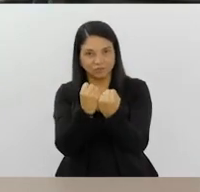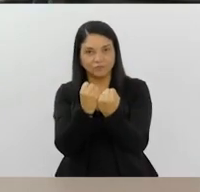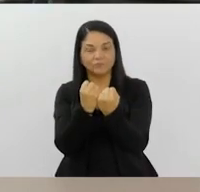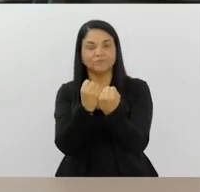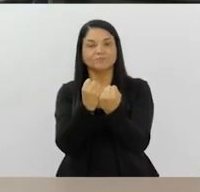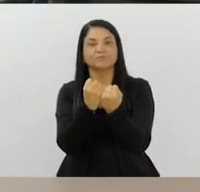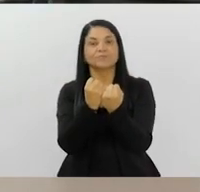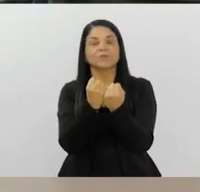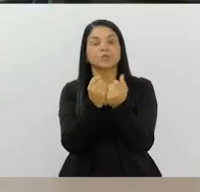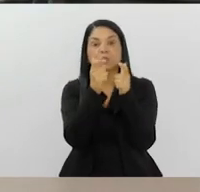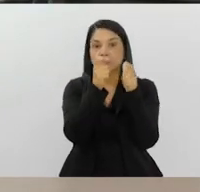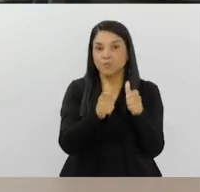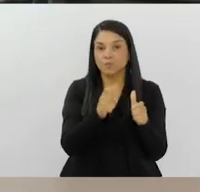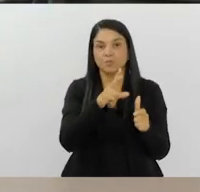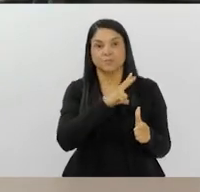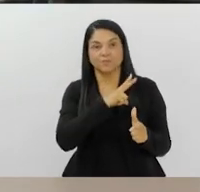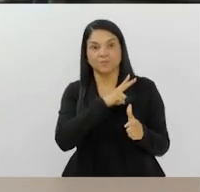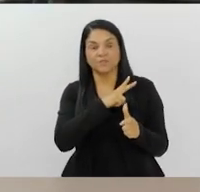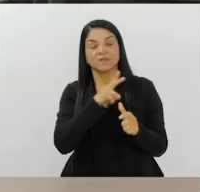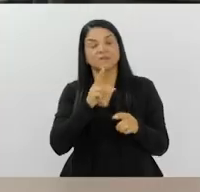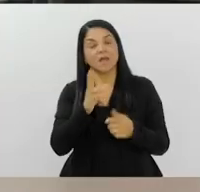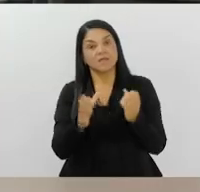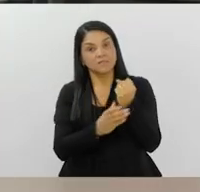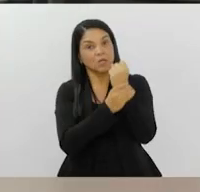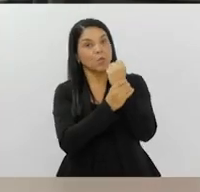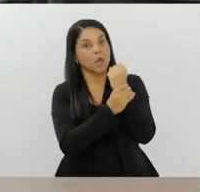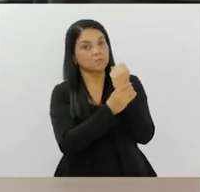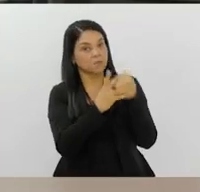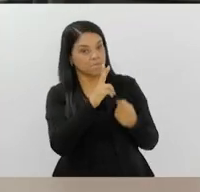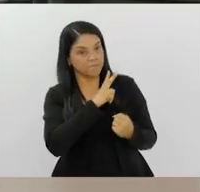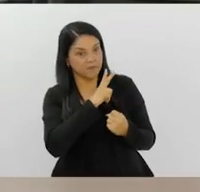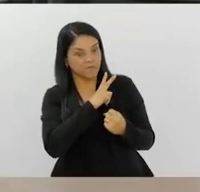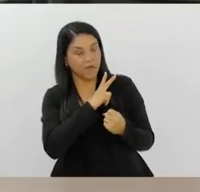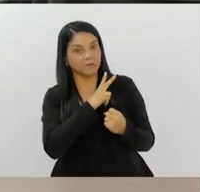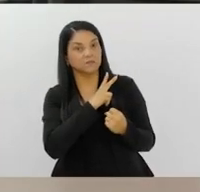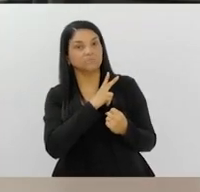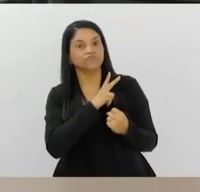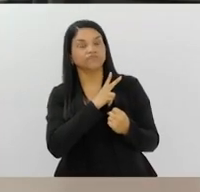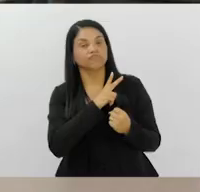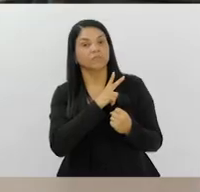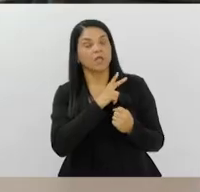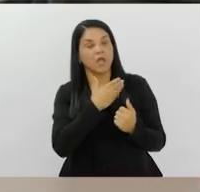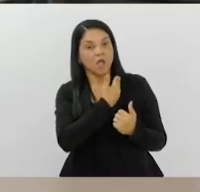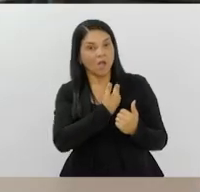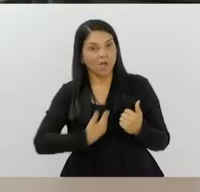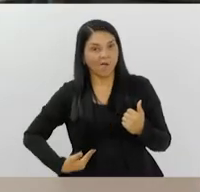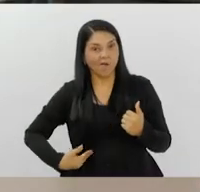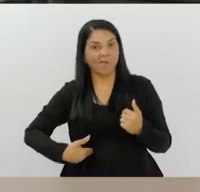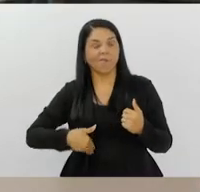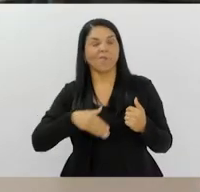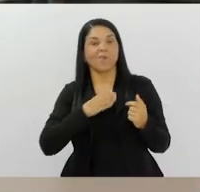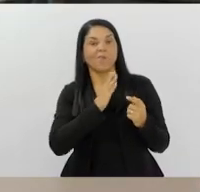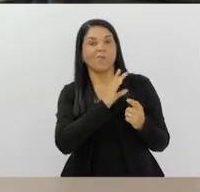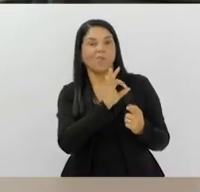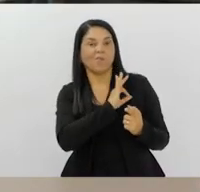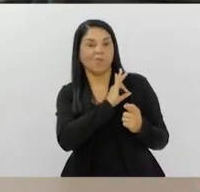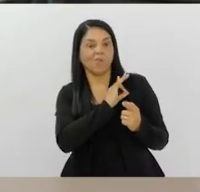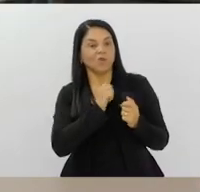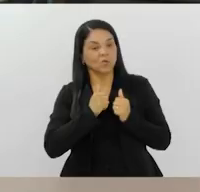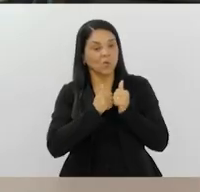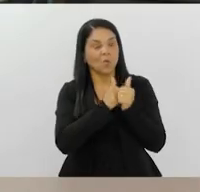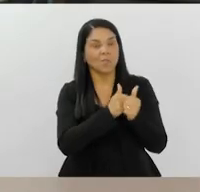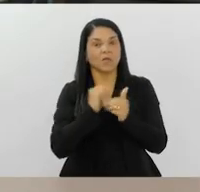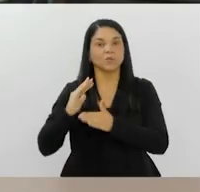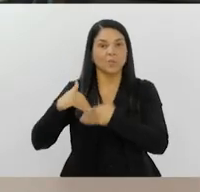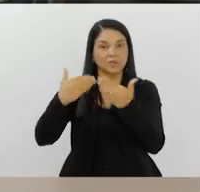espaços privados da segurança privada ter eh a ordem pública eh acompanhando o processo porque senão mais uma vez a gente